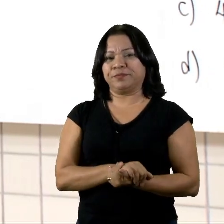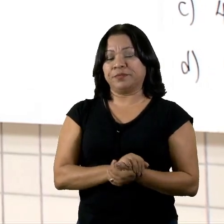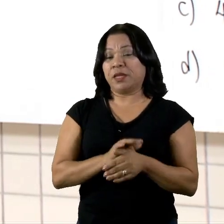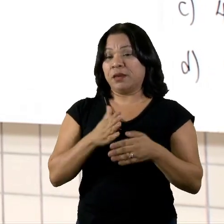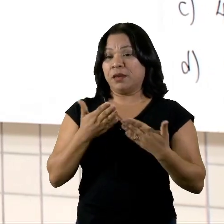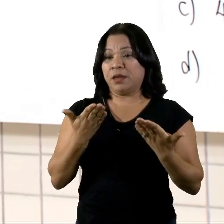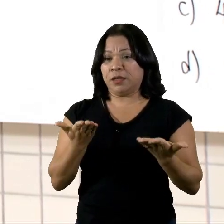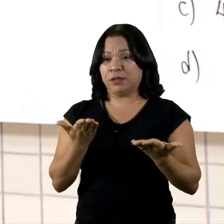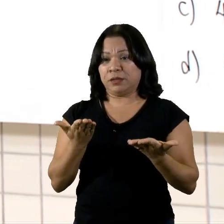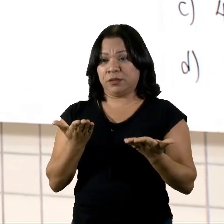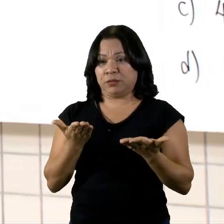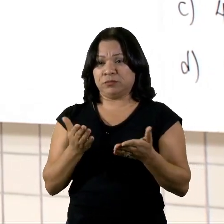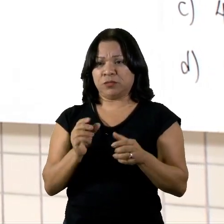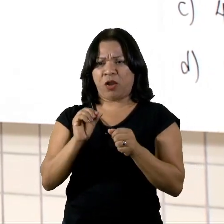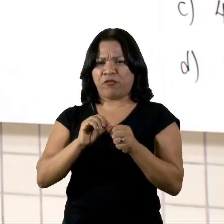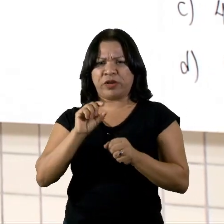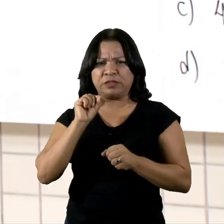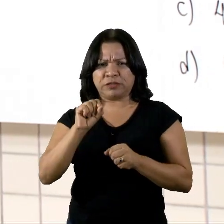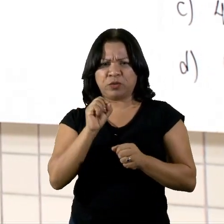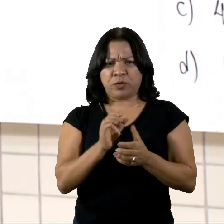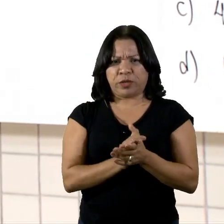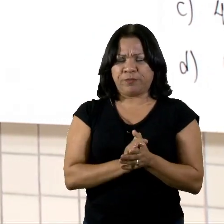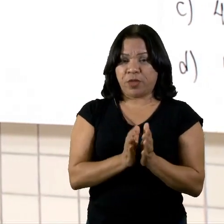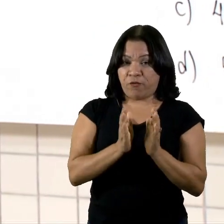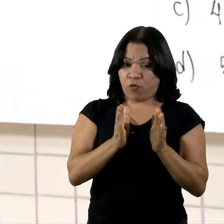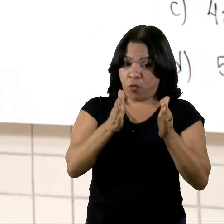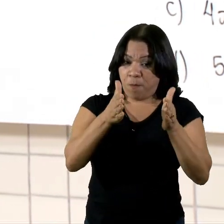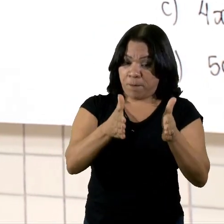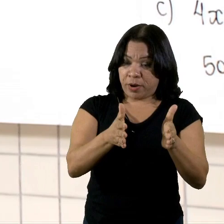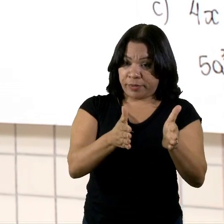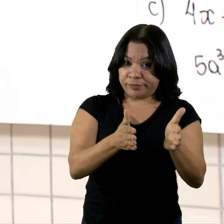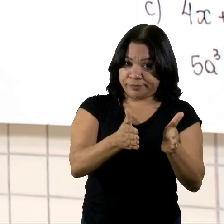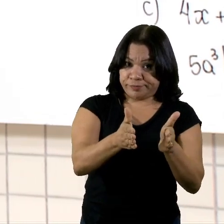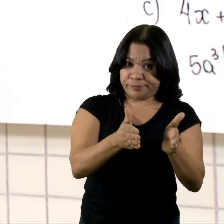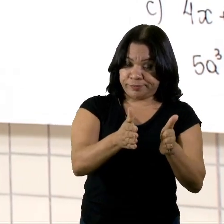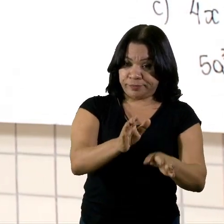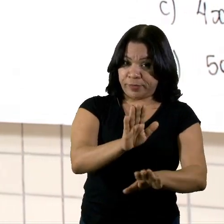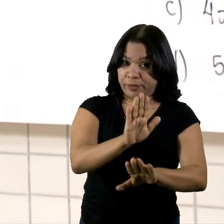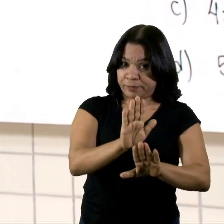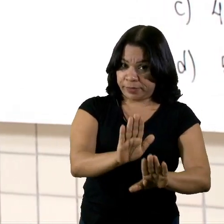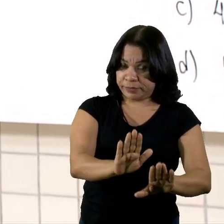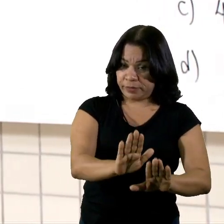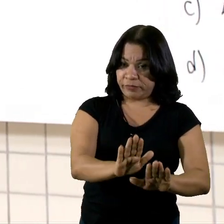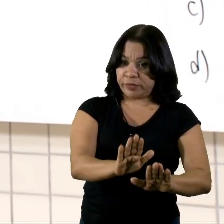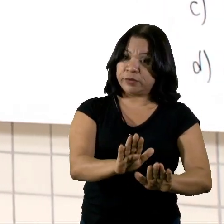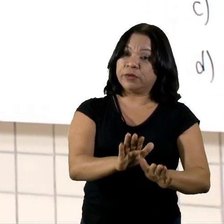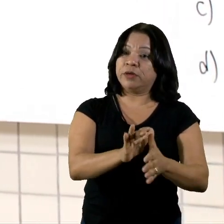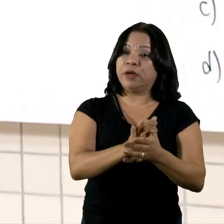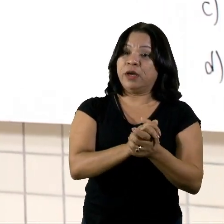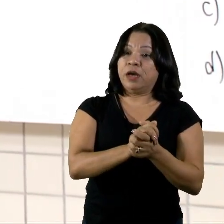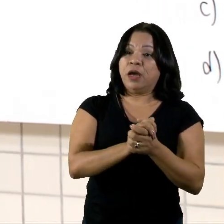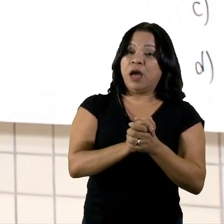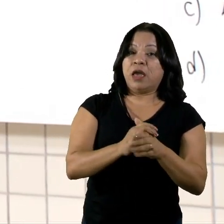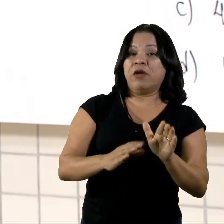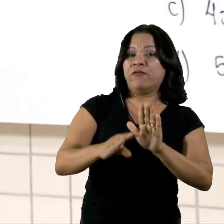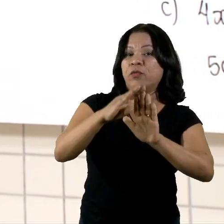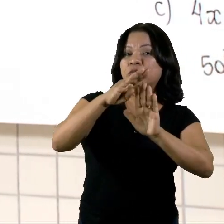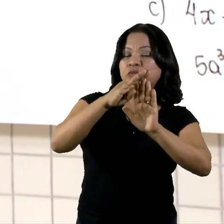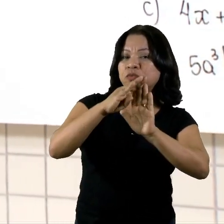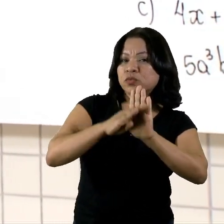Vou preservar a parte literal, que é R, e vou subtrair os coeficientes numéricos.